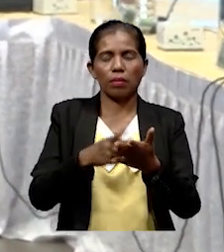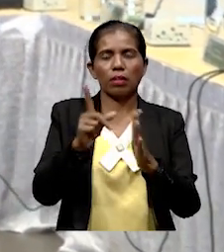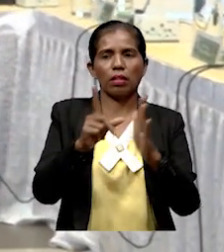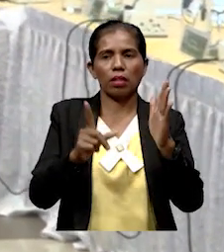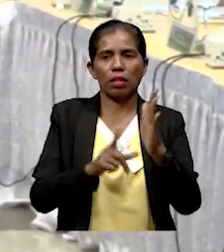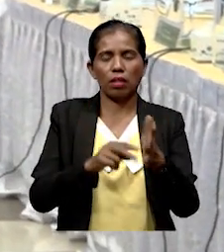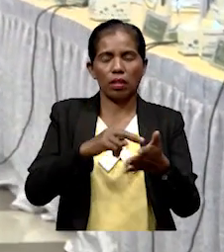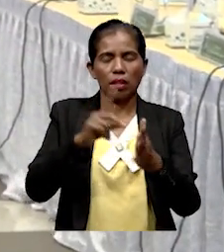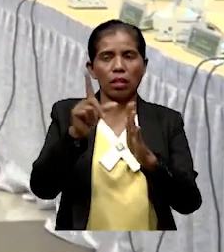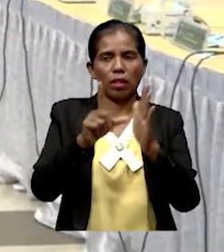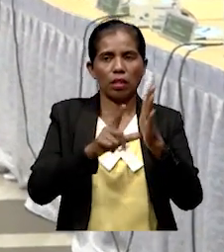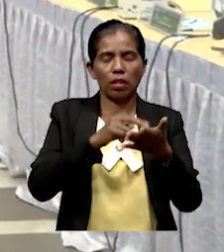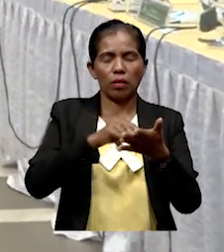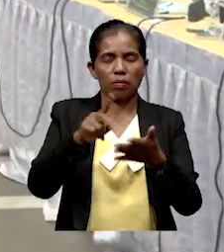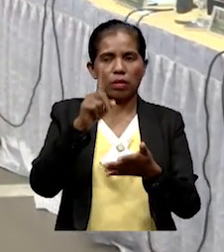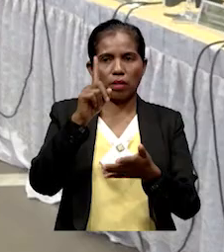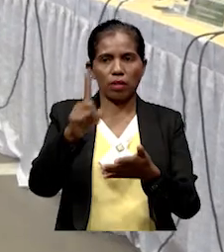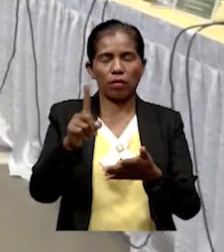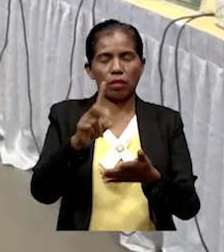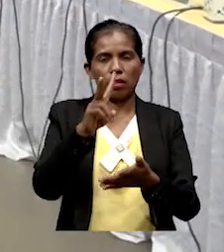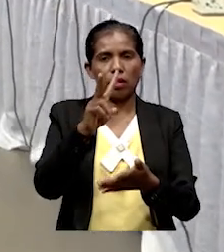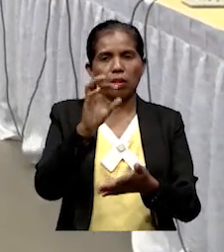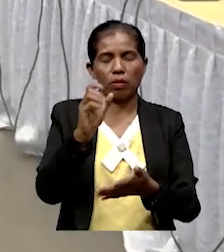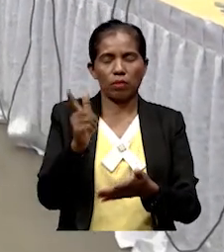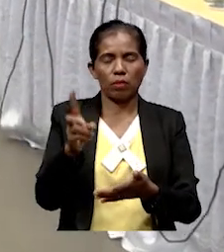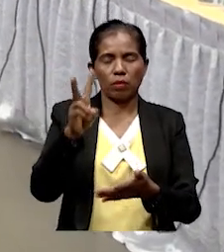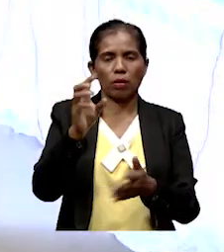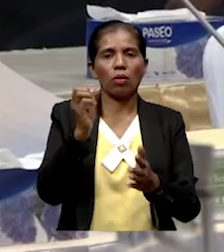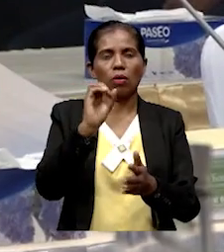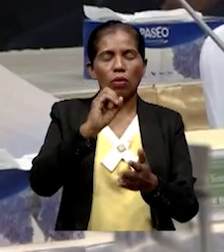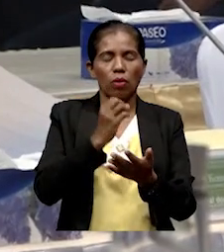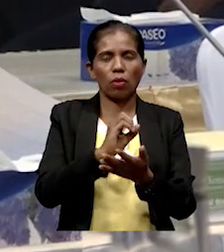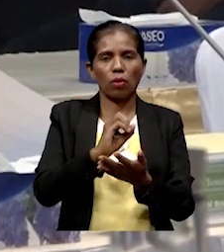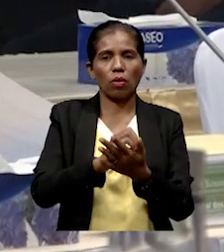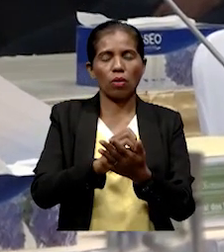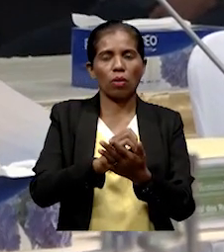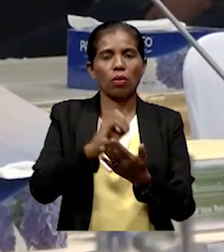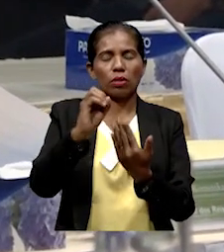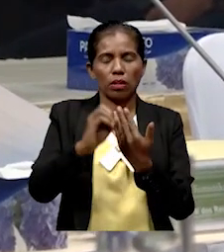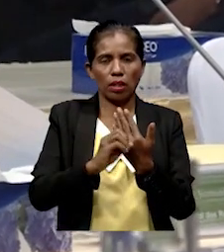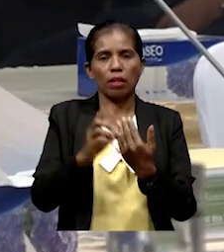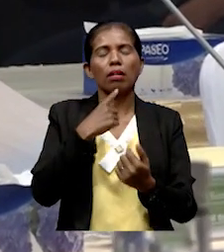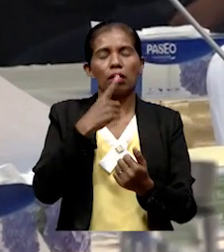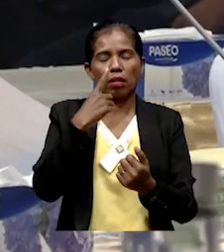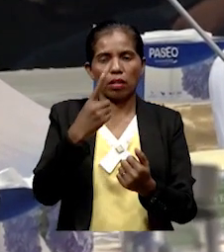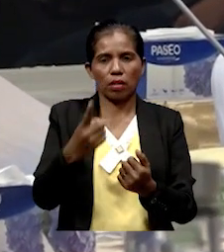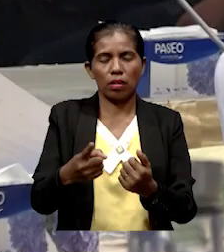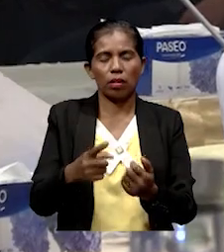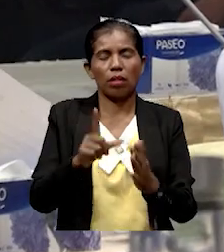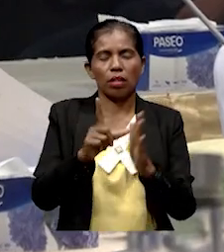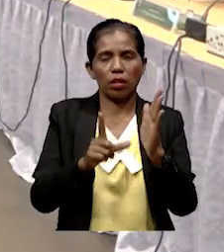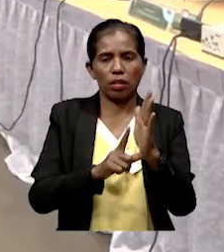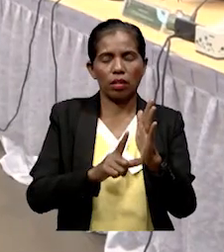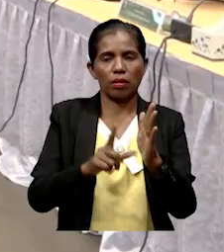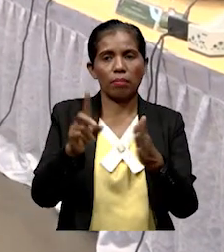para lei número IDA para Ringrua Ruanu Singrua com orçamento Estado Ringrua Ruanu Singrua no alteração da RUAC para lei número WALU